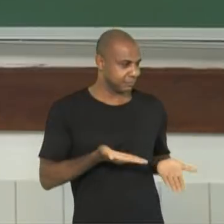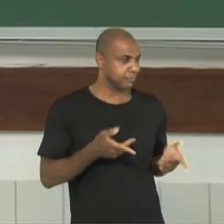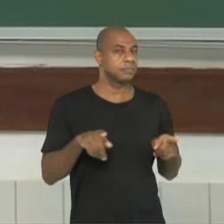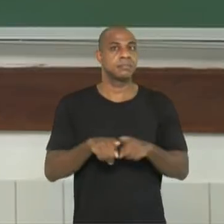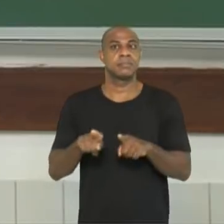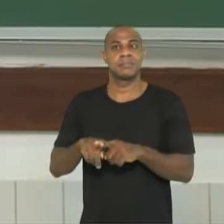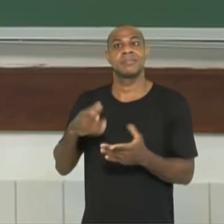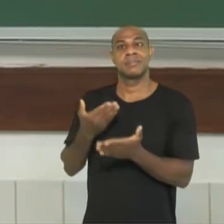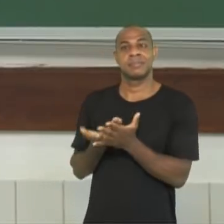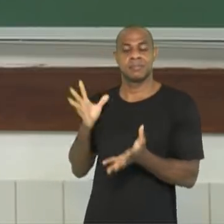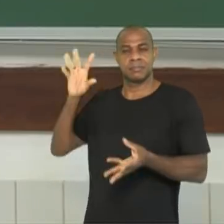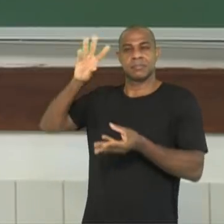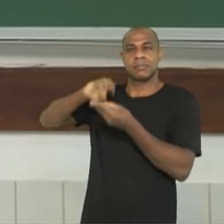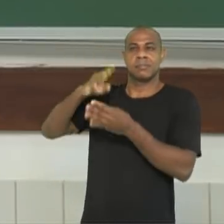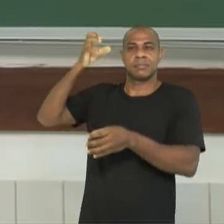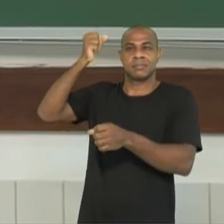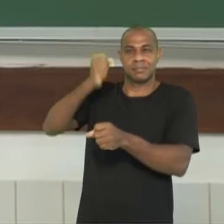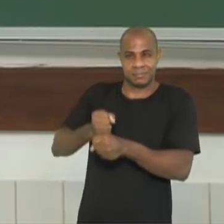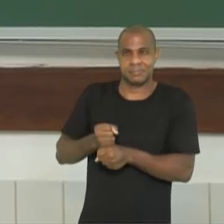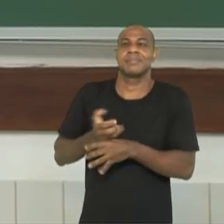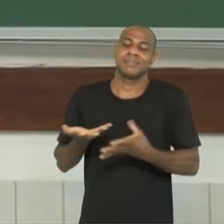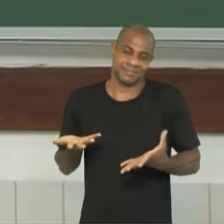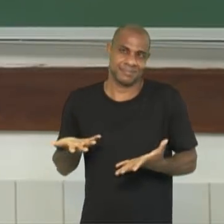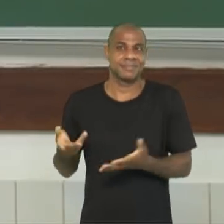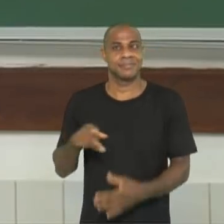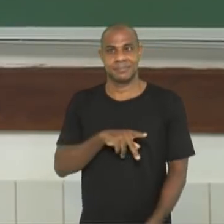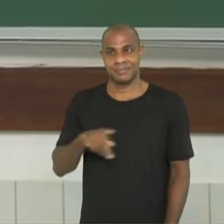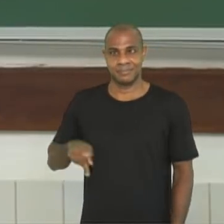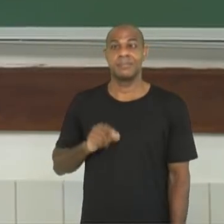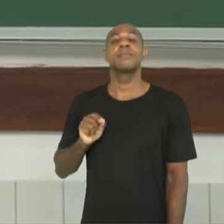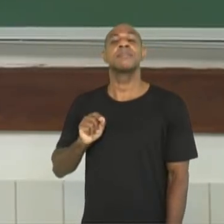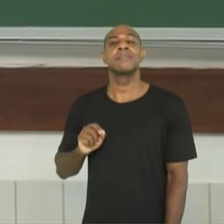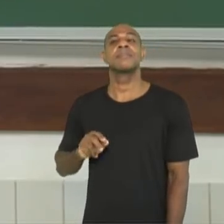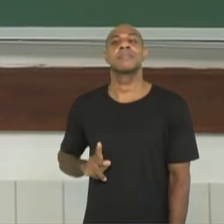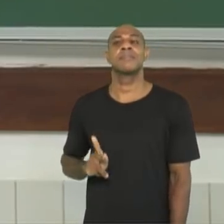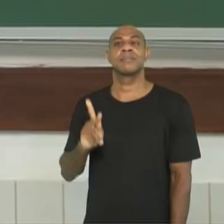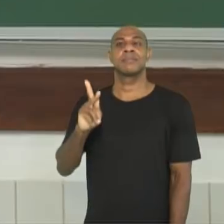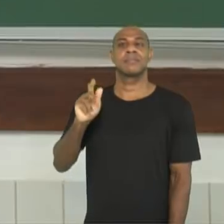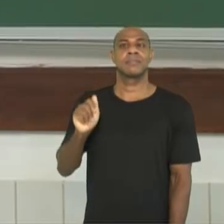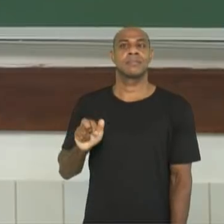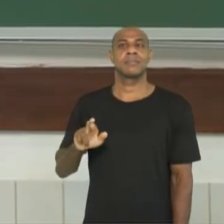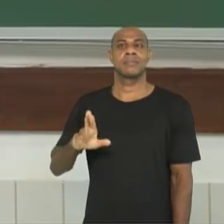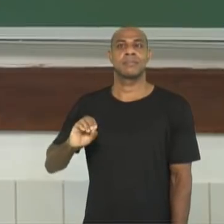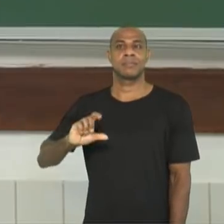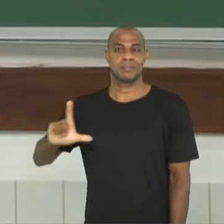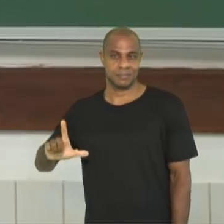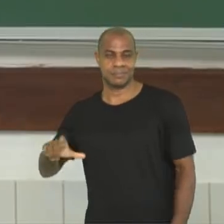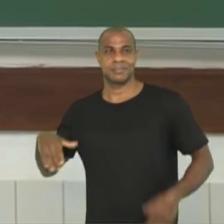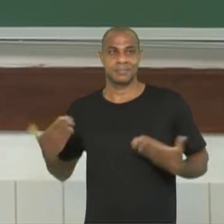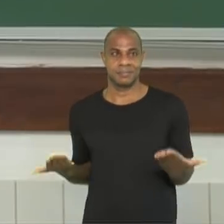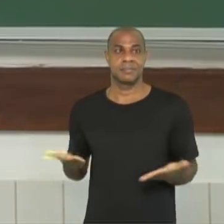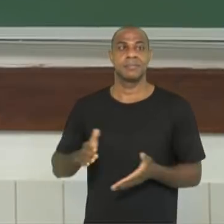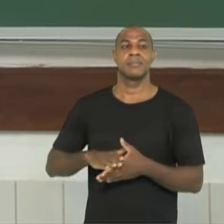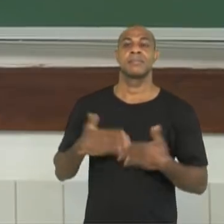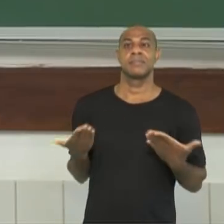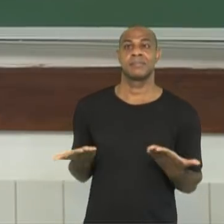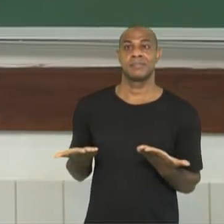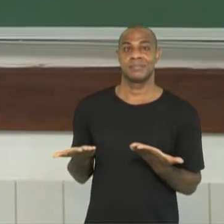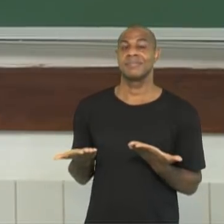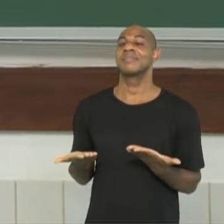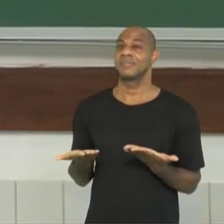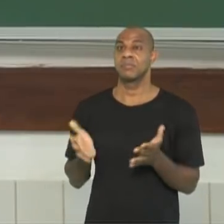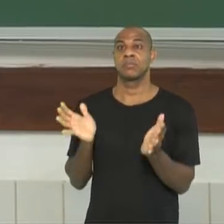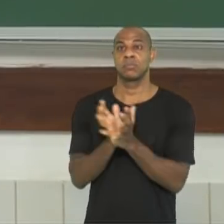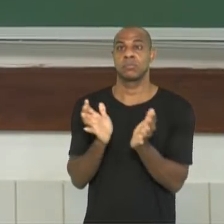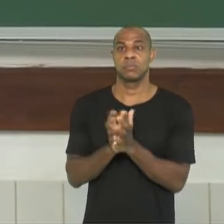de retomadas do 7º ano. Hoje a gente vai retomar um grupo bem extenso, que é o grupo dos artrópodes.